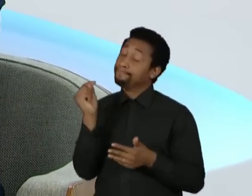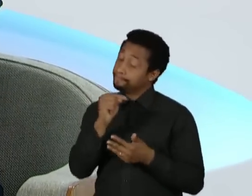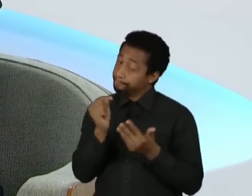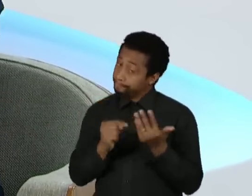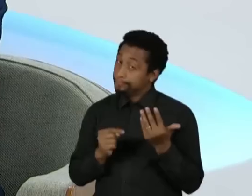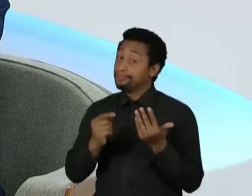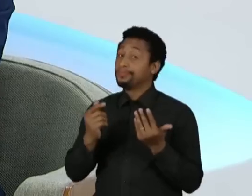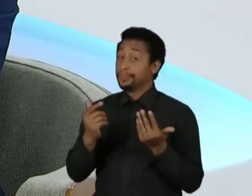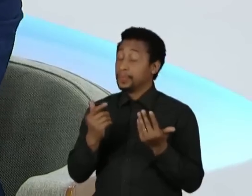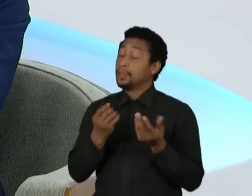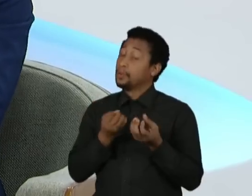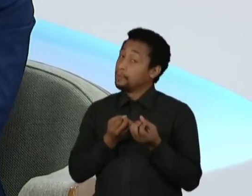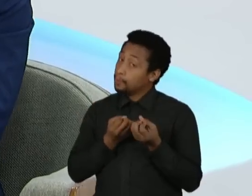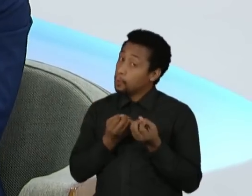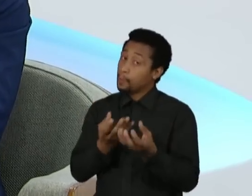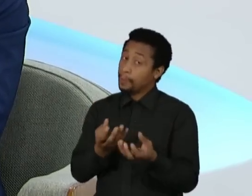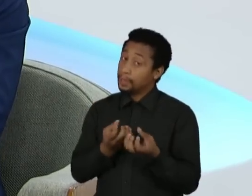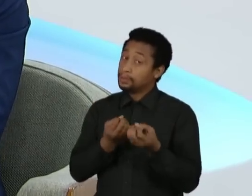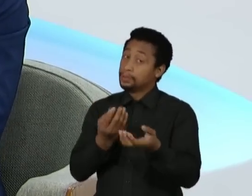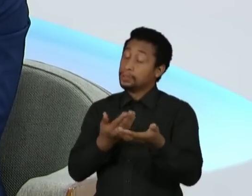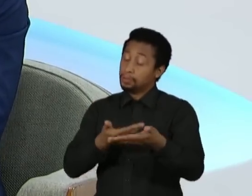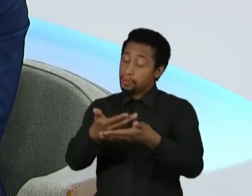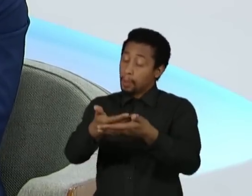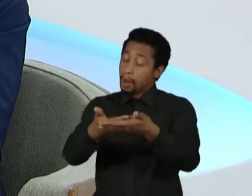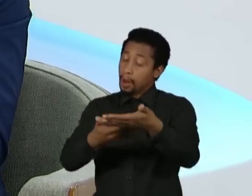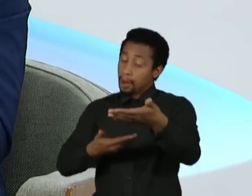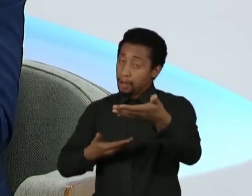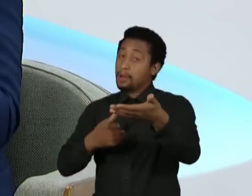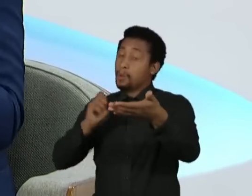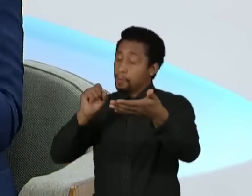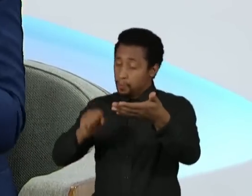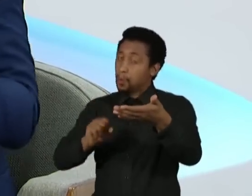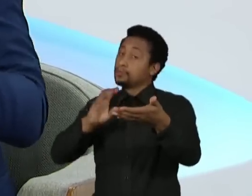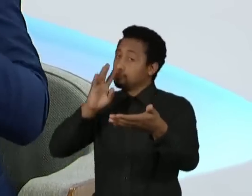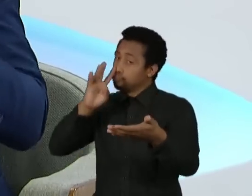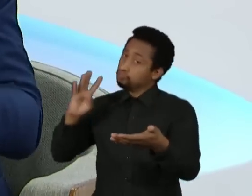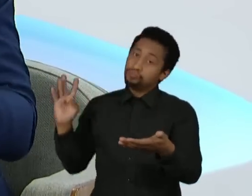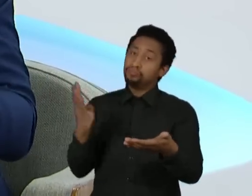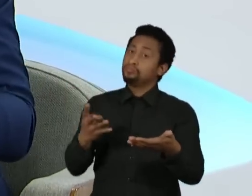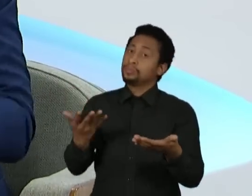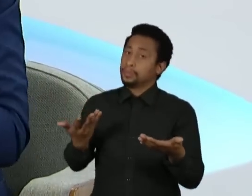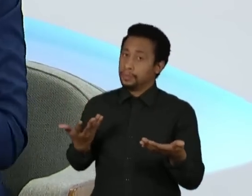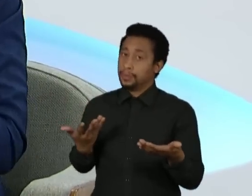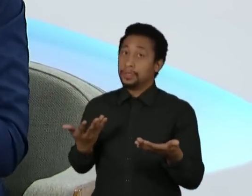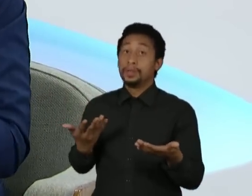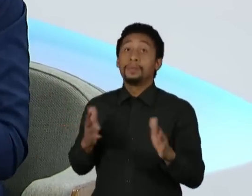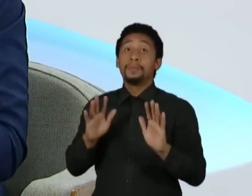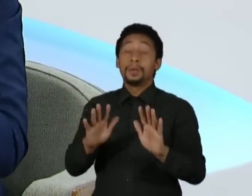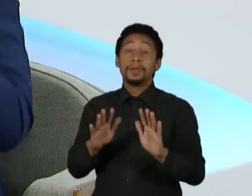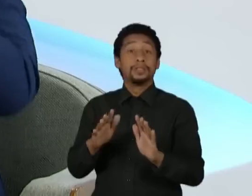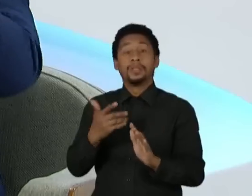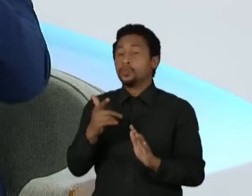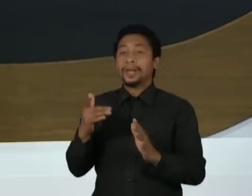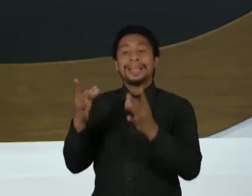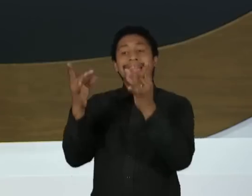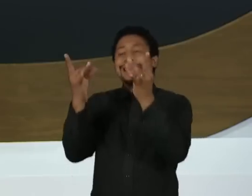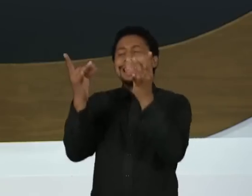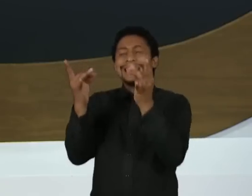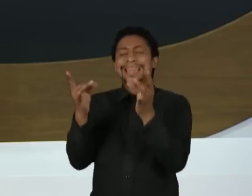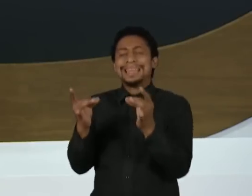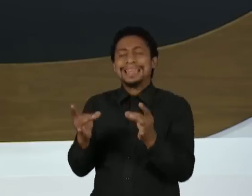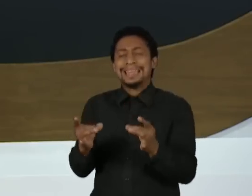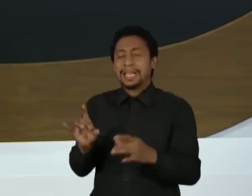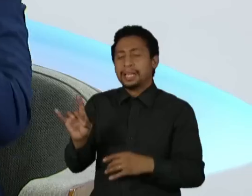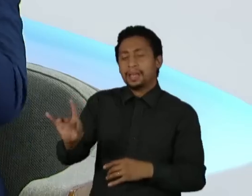de evidências que, em conjunto, me permitem fazer essa interpretação. Agora, eu não tenho esse conjunto de evidências robusto em relação a cada um. Agora, eu sei como as